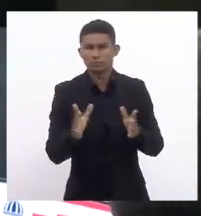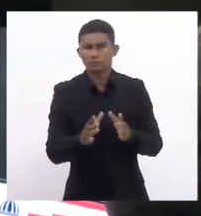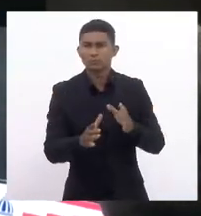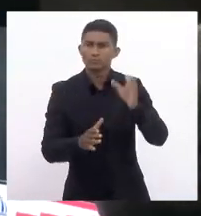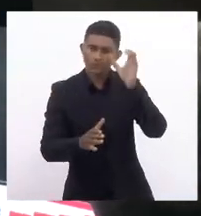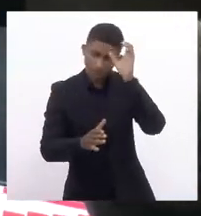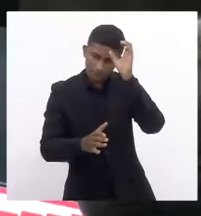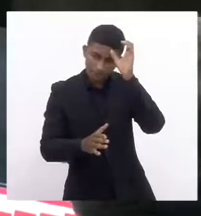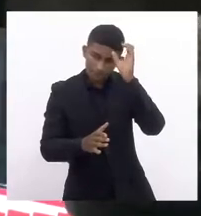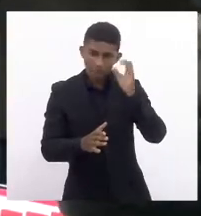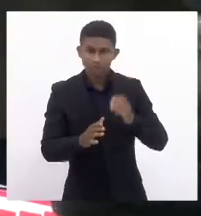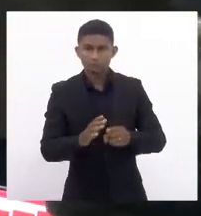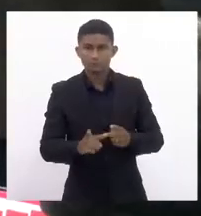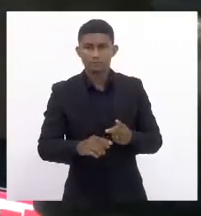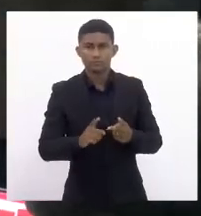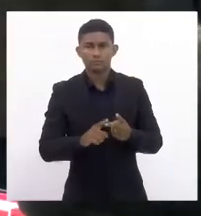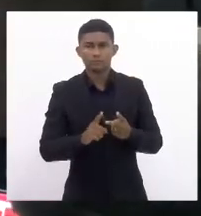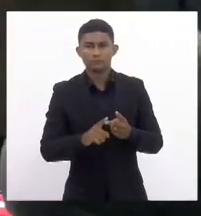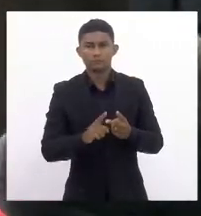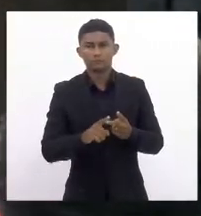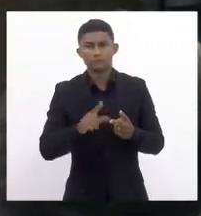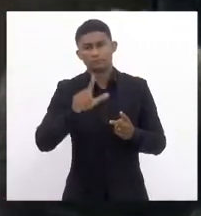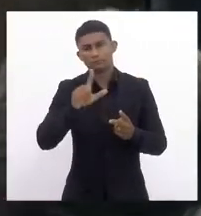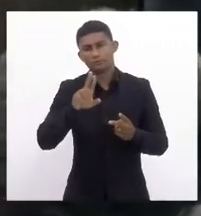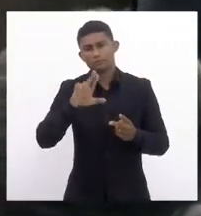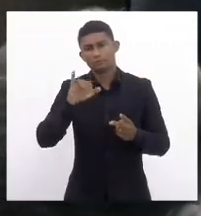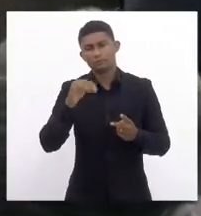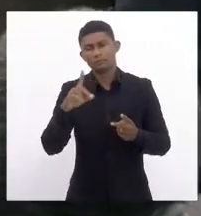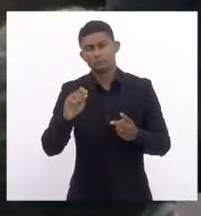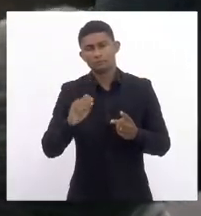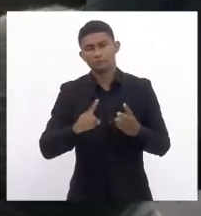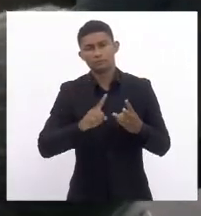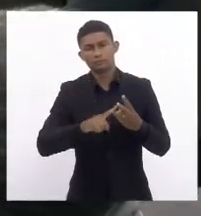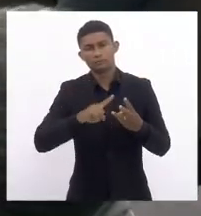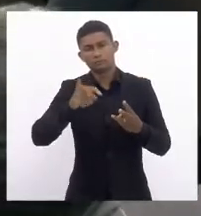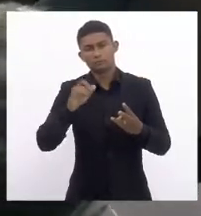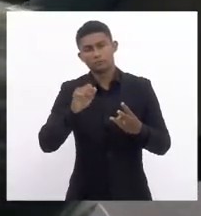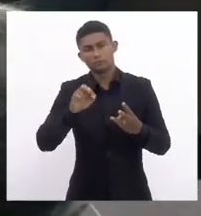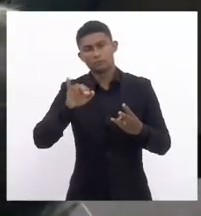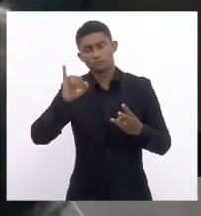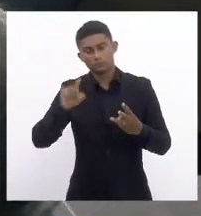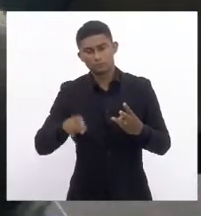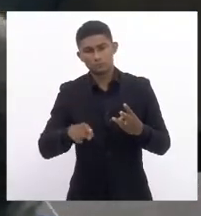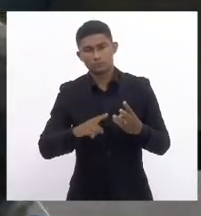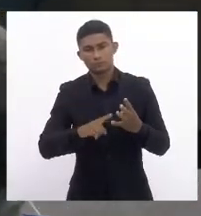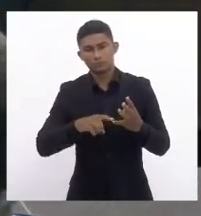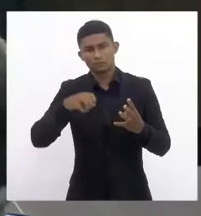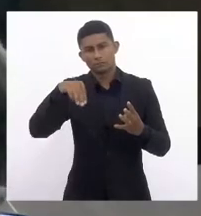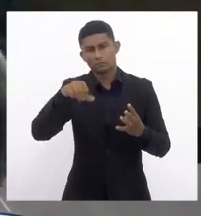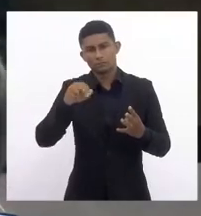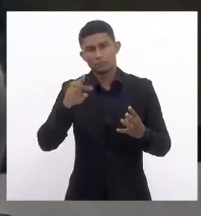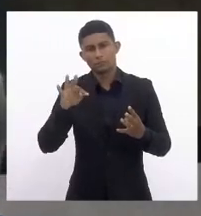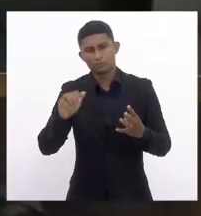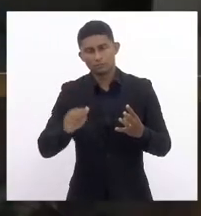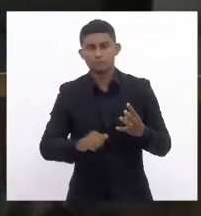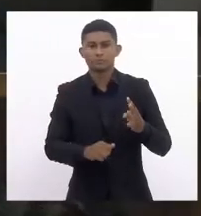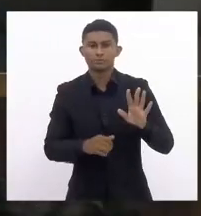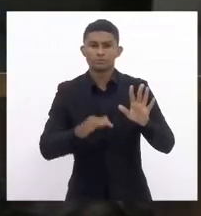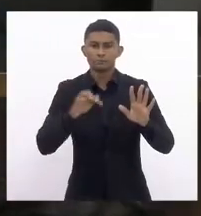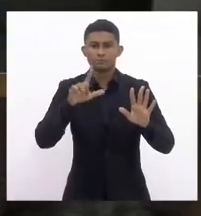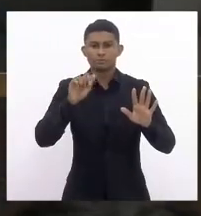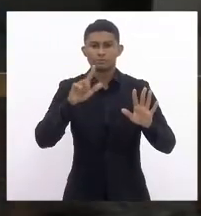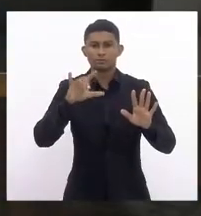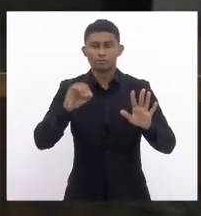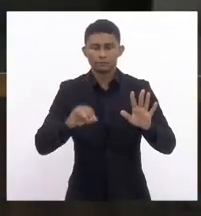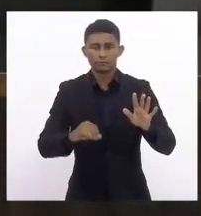com autoria no PL do Luiz. Lucinha, Tiaju, Jari, Marta Rocha, Flávio